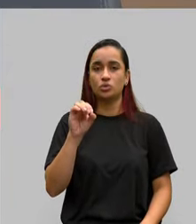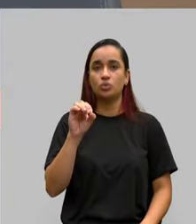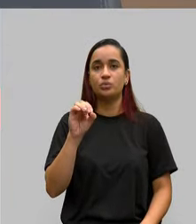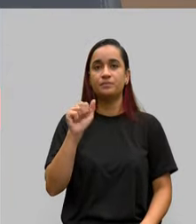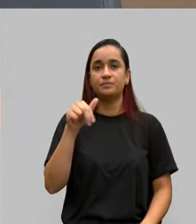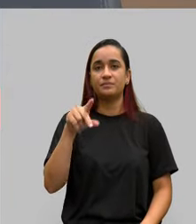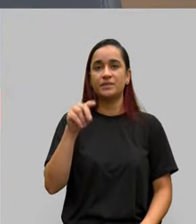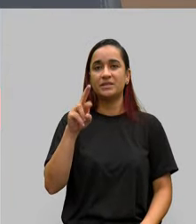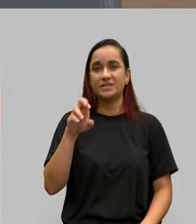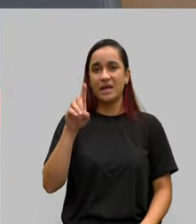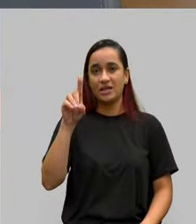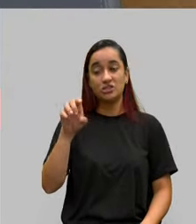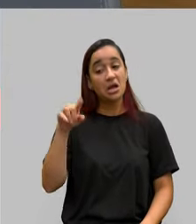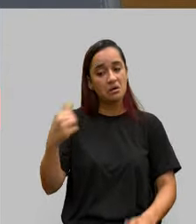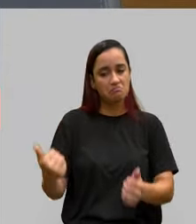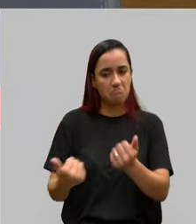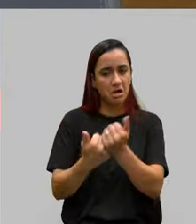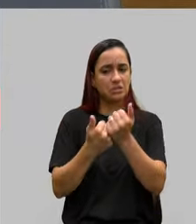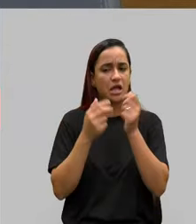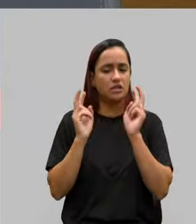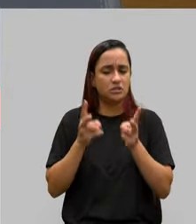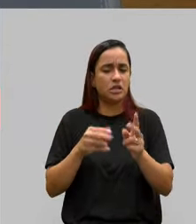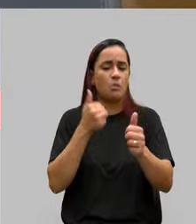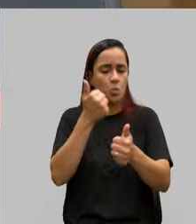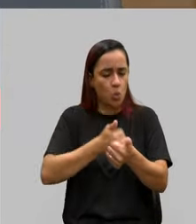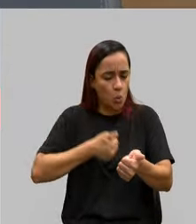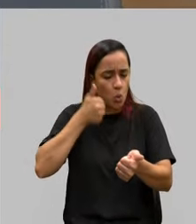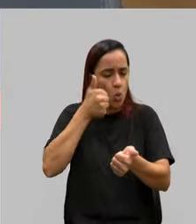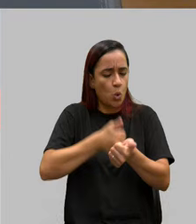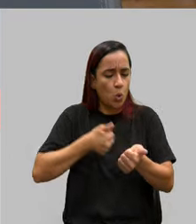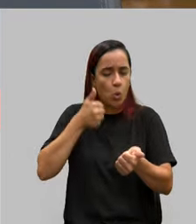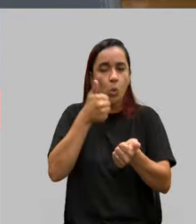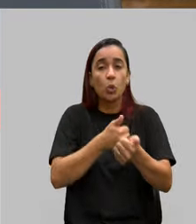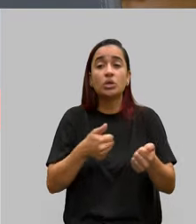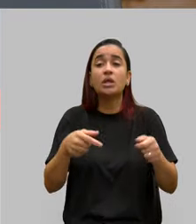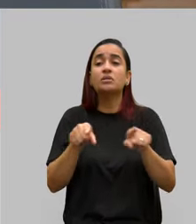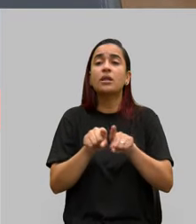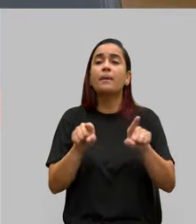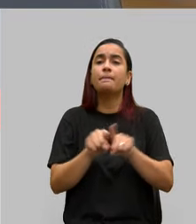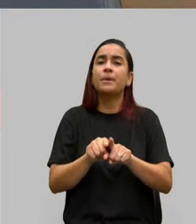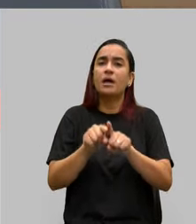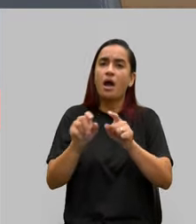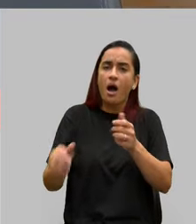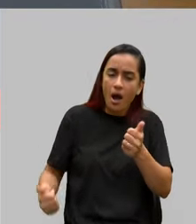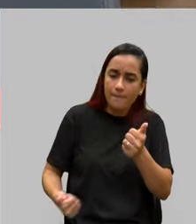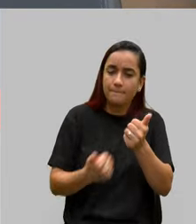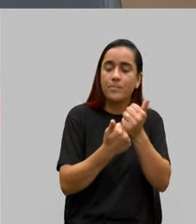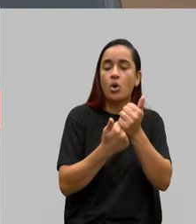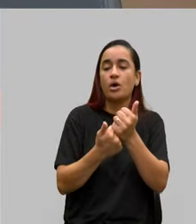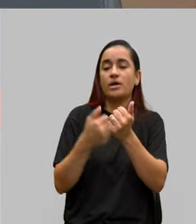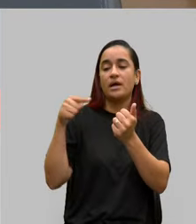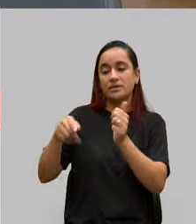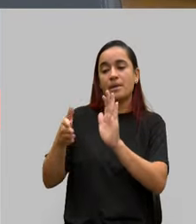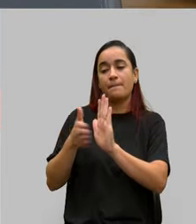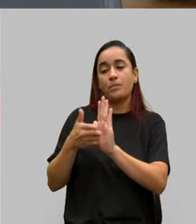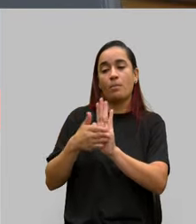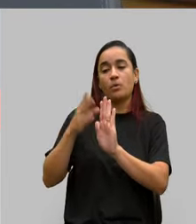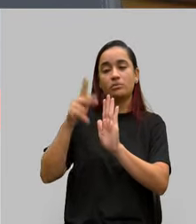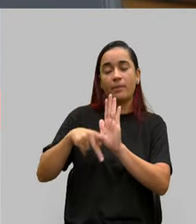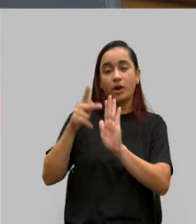desta luta e e e apoiador e coautor dessa proposta do